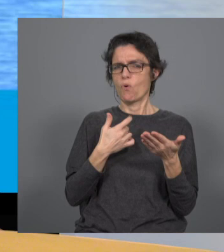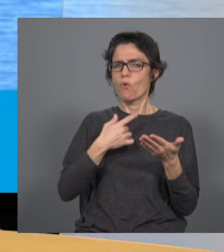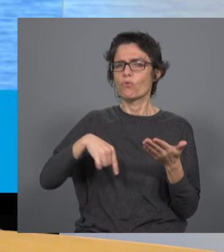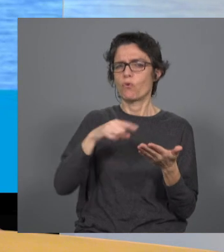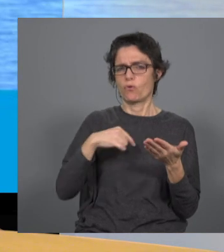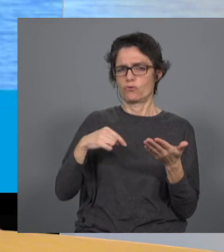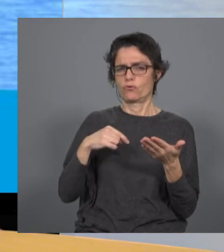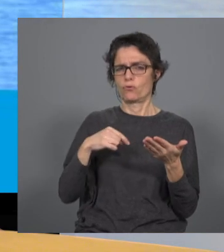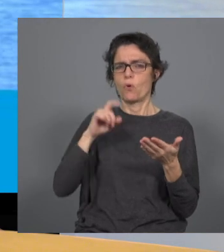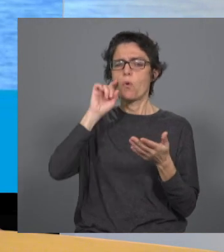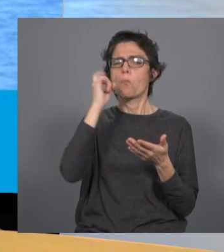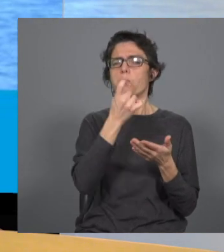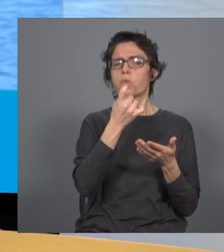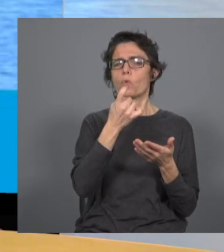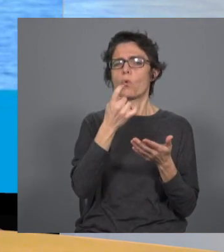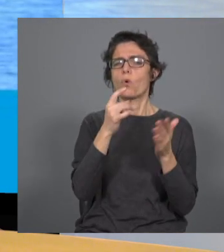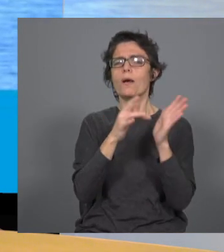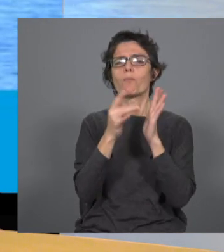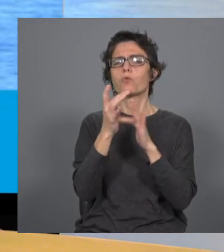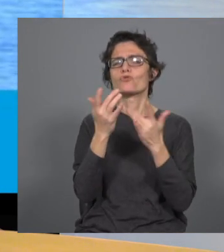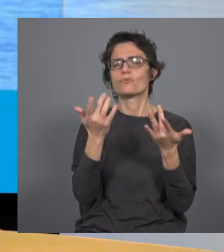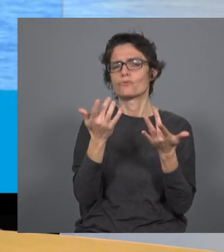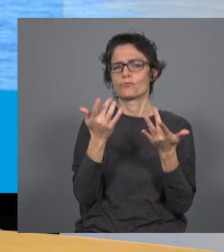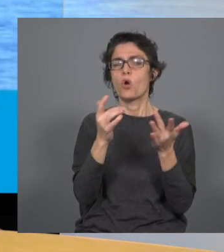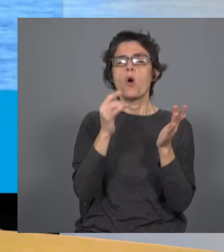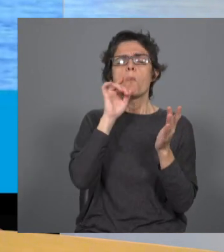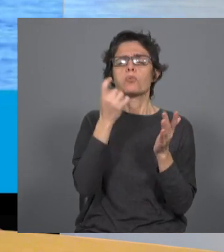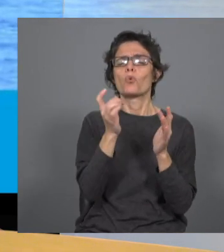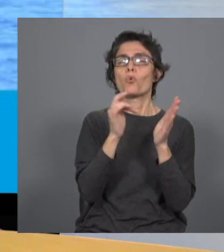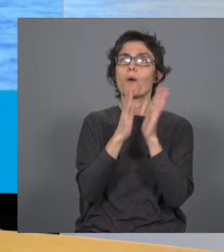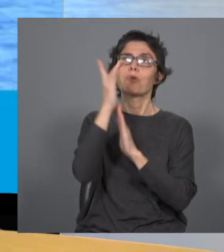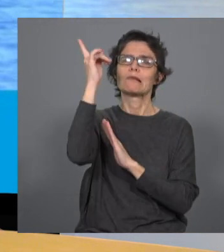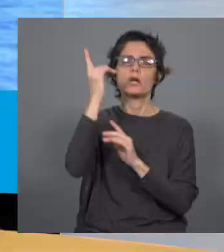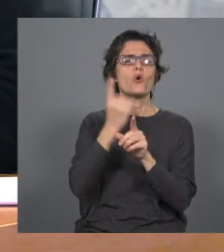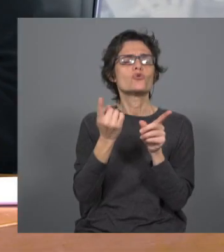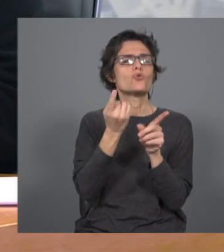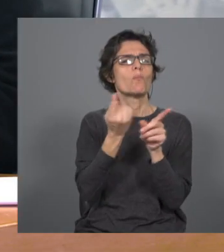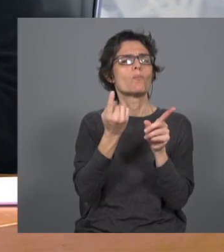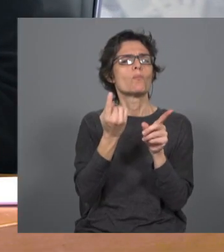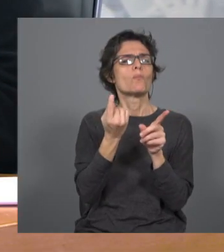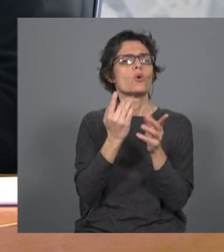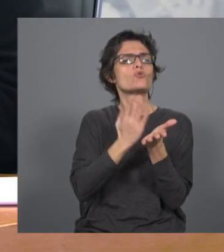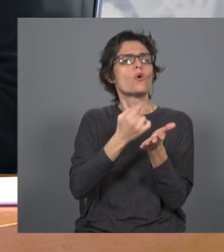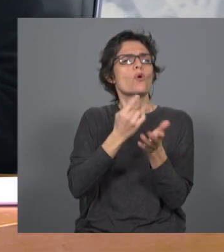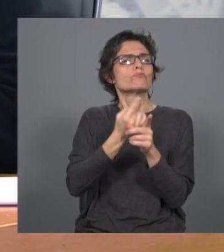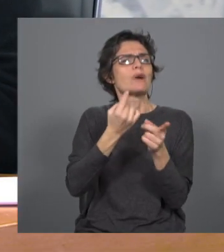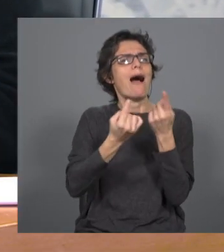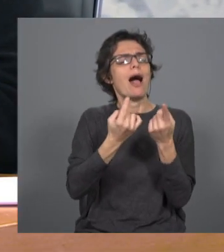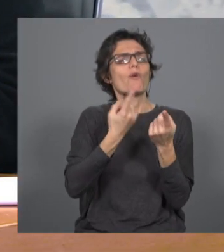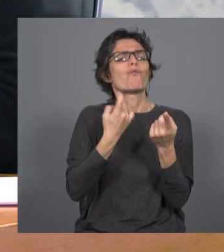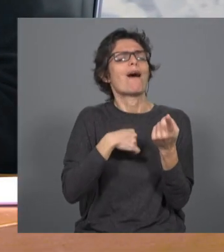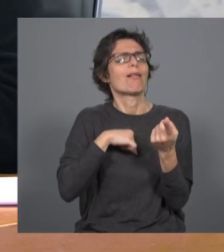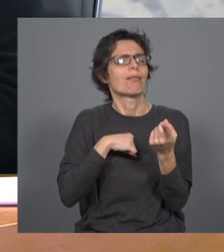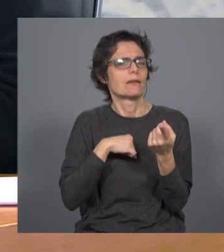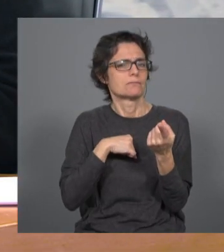forma, digamos, mercantil, não é? Sim, claro. Como quem vai à procura de obter a satisfação imediata para algo que o aflige.